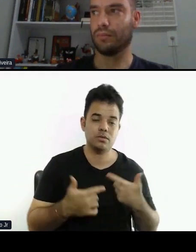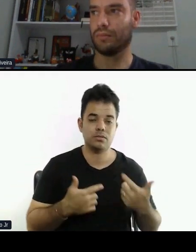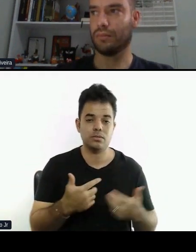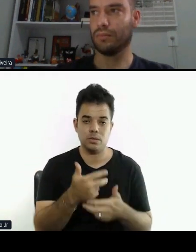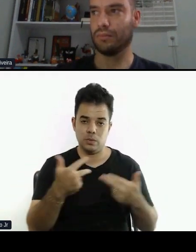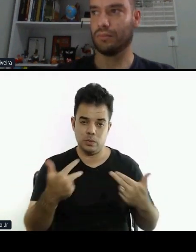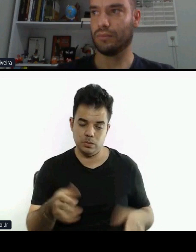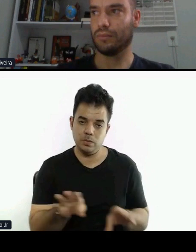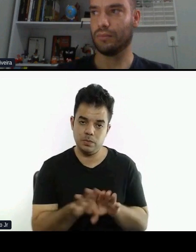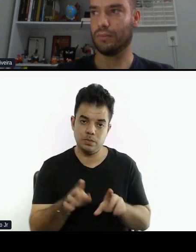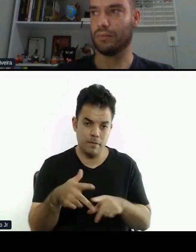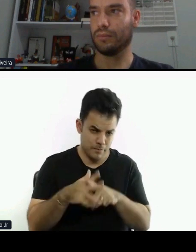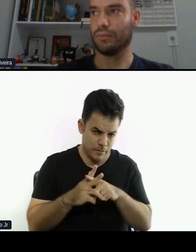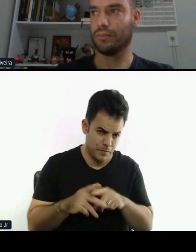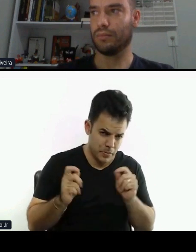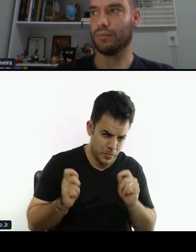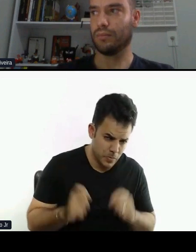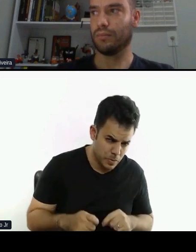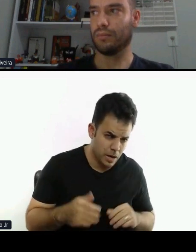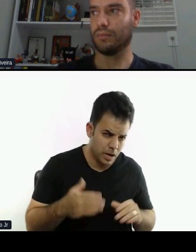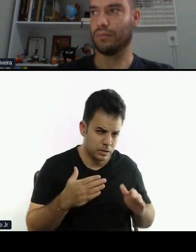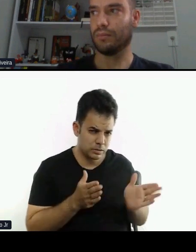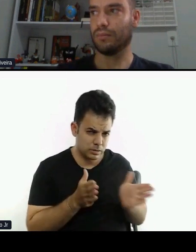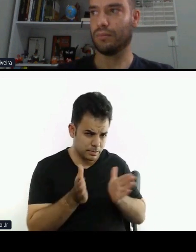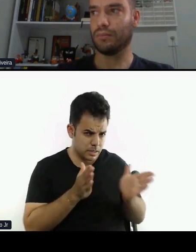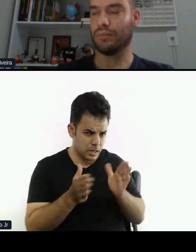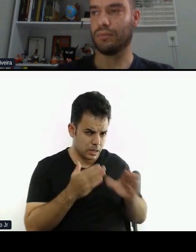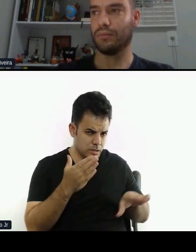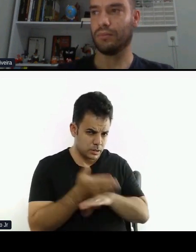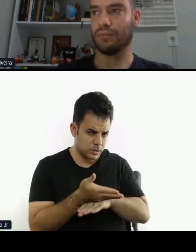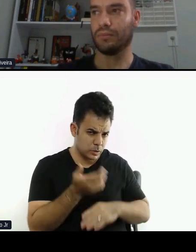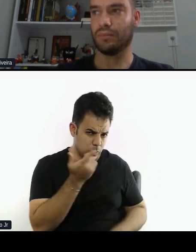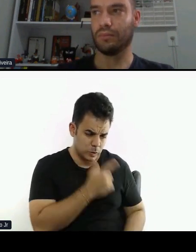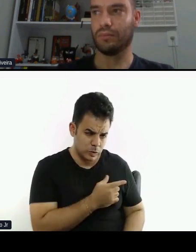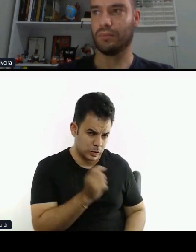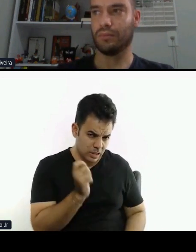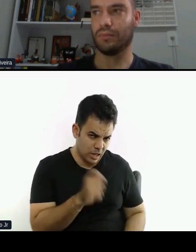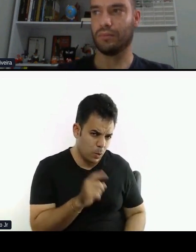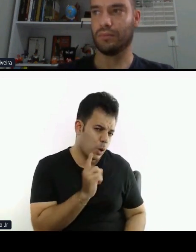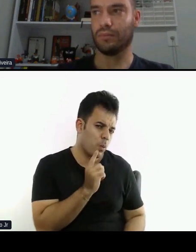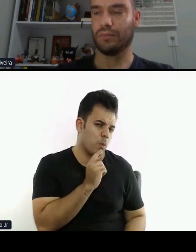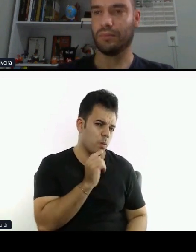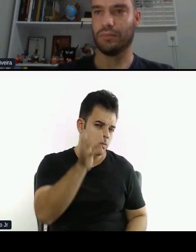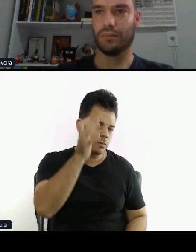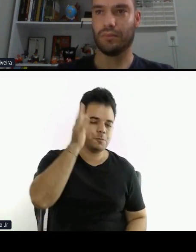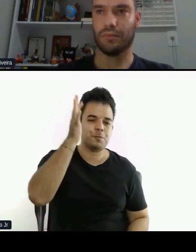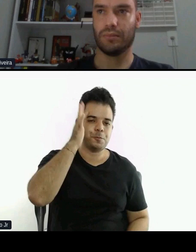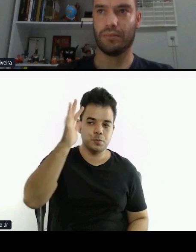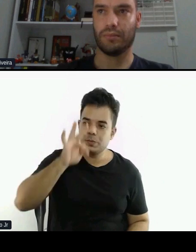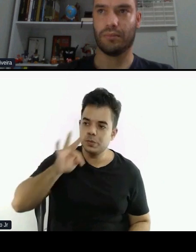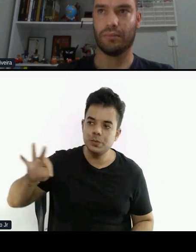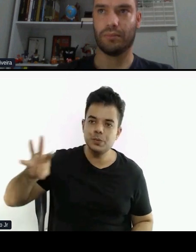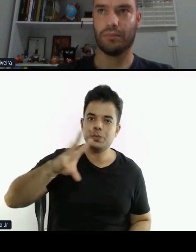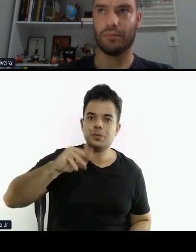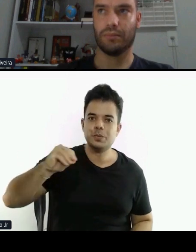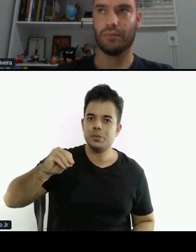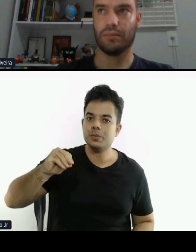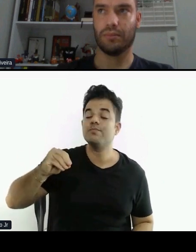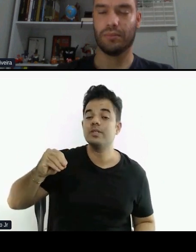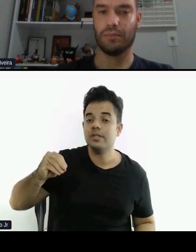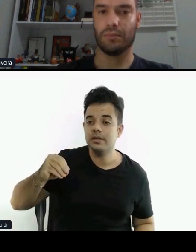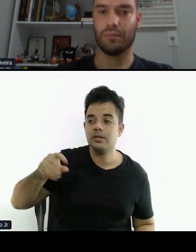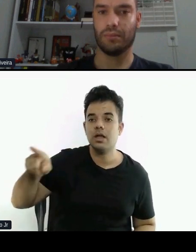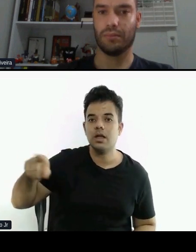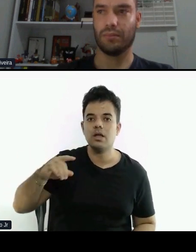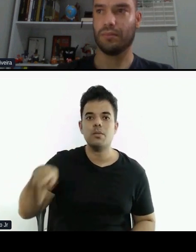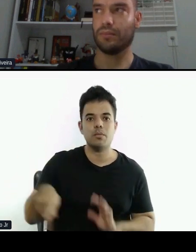nossas ferramentas, né, estão acessíveis, né? Então, para todo o nosso público, por exemplo, tem um funcionário nosso,